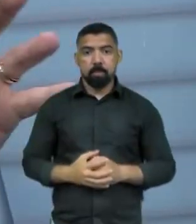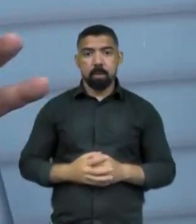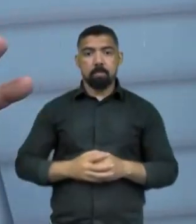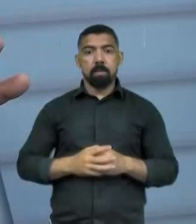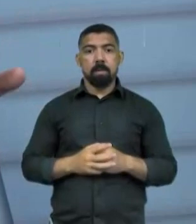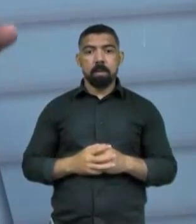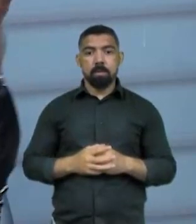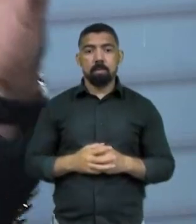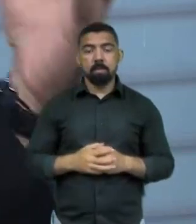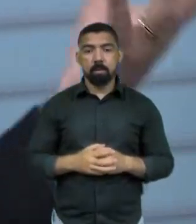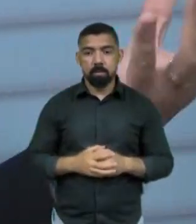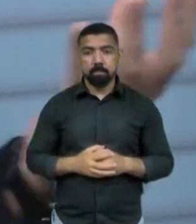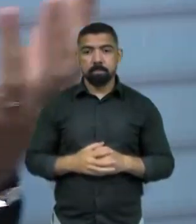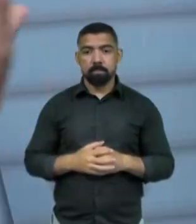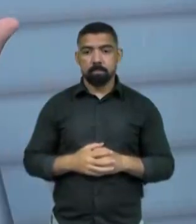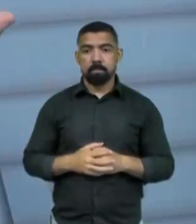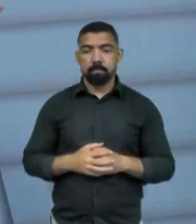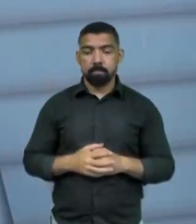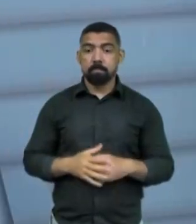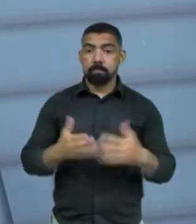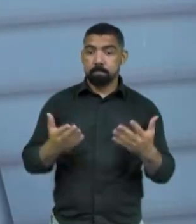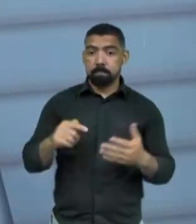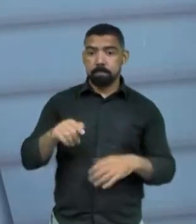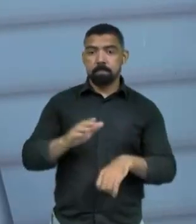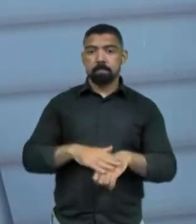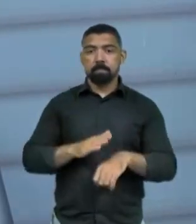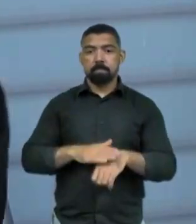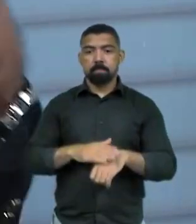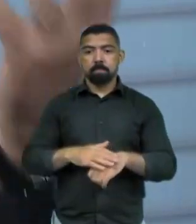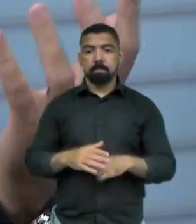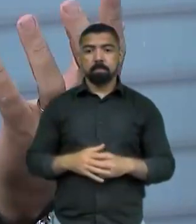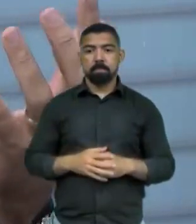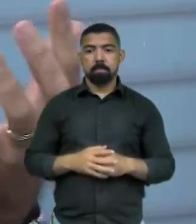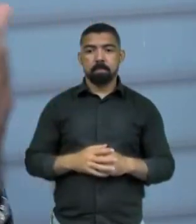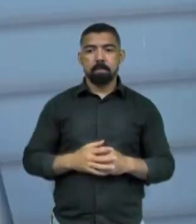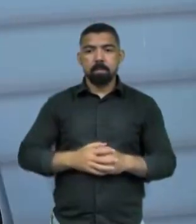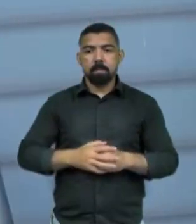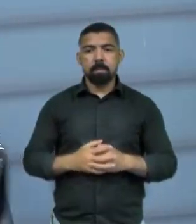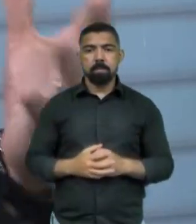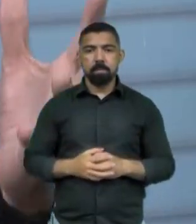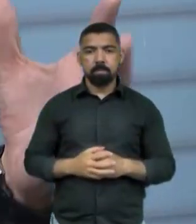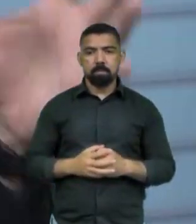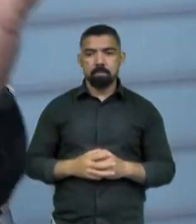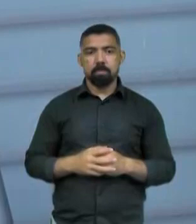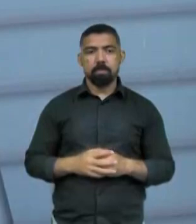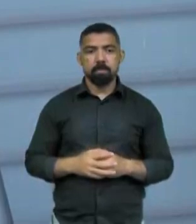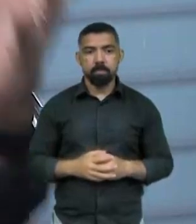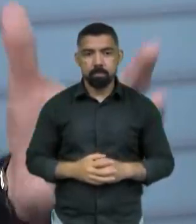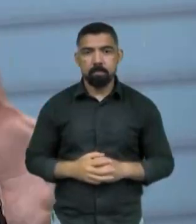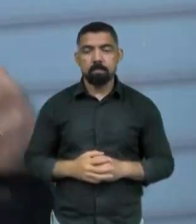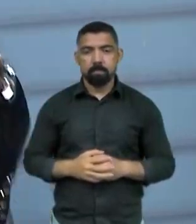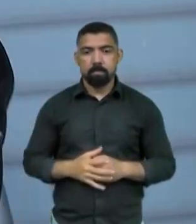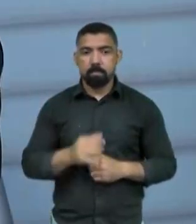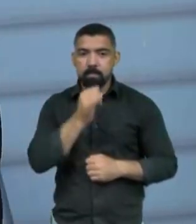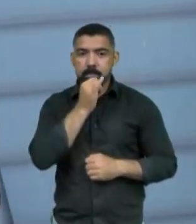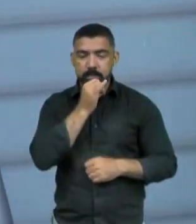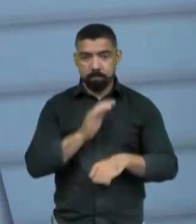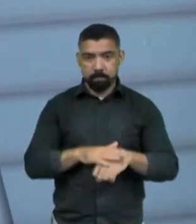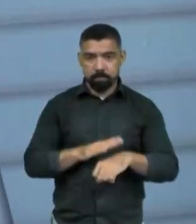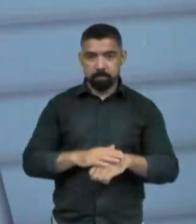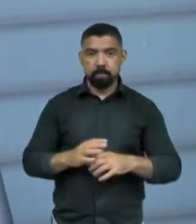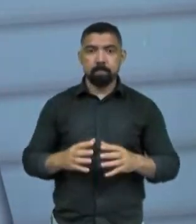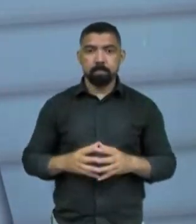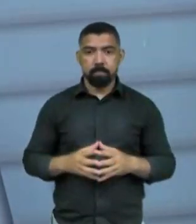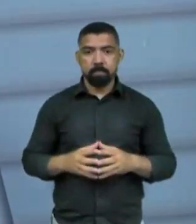né, em que junto com o Estado, né, os outros entes da sociedade possam, né, ajudar,